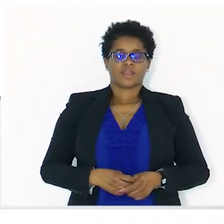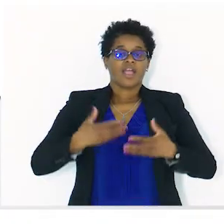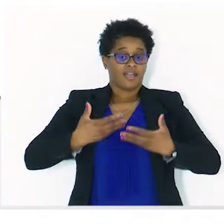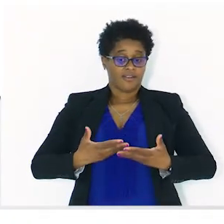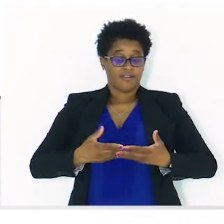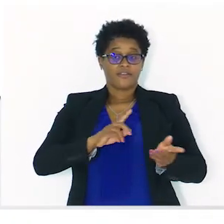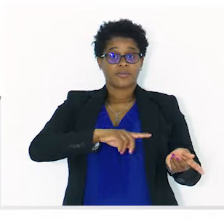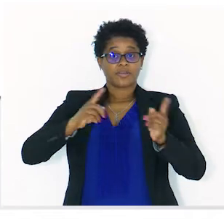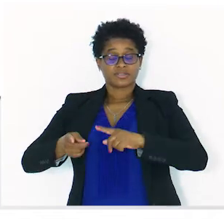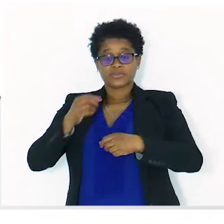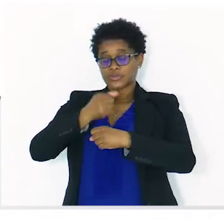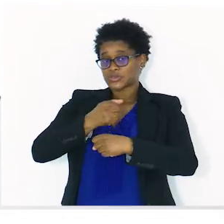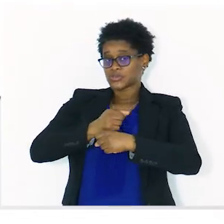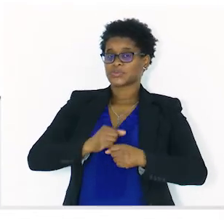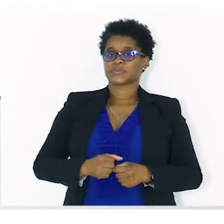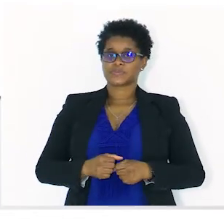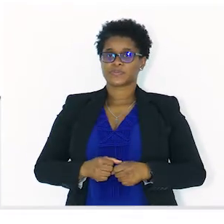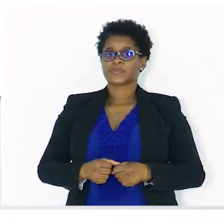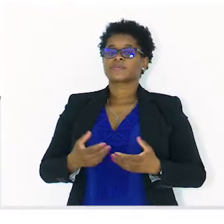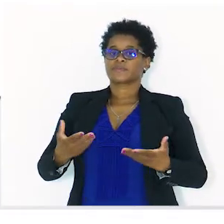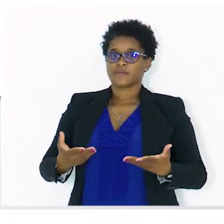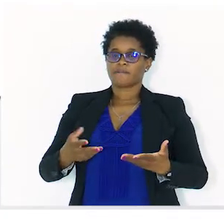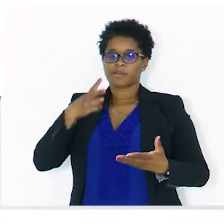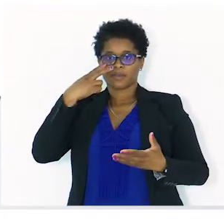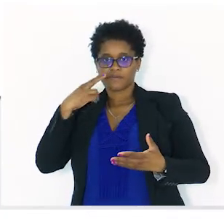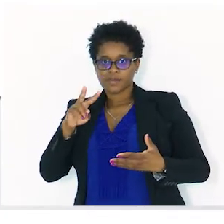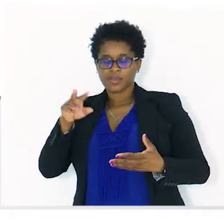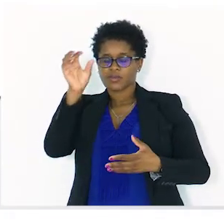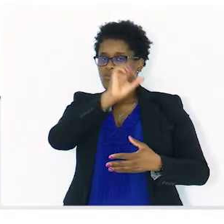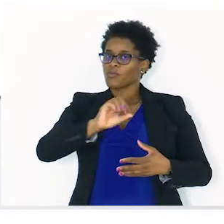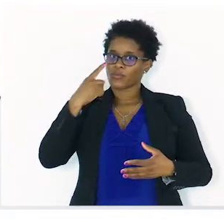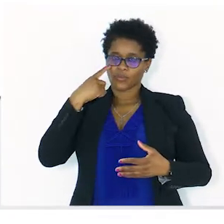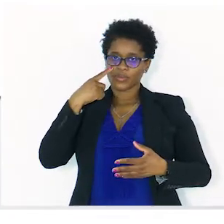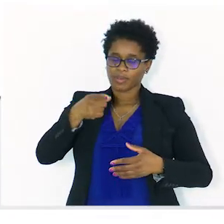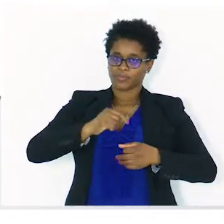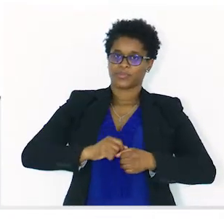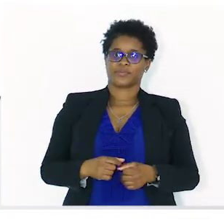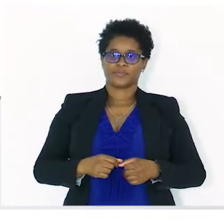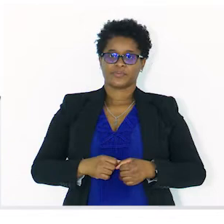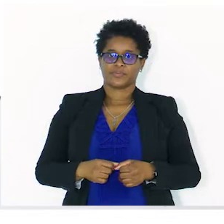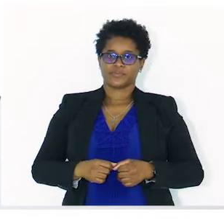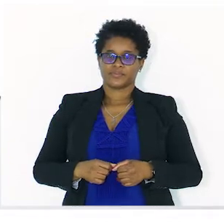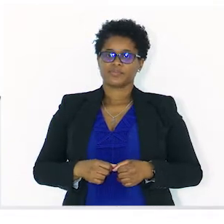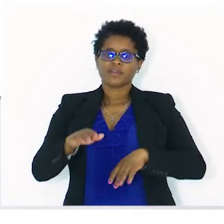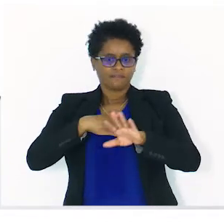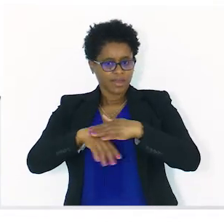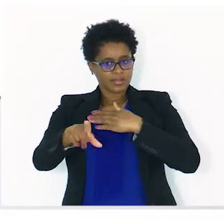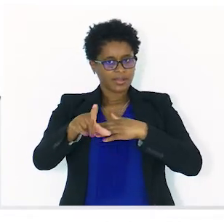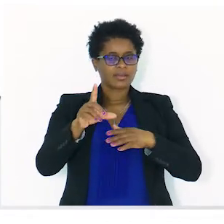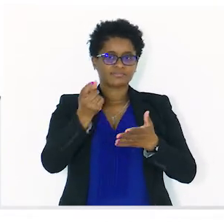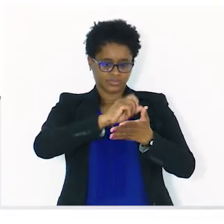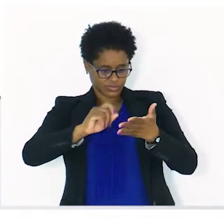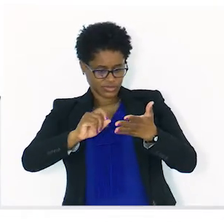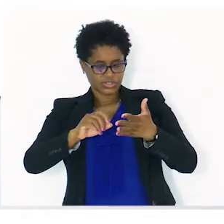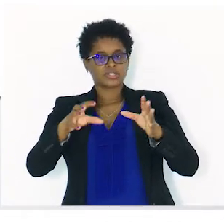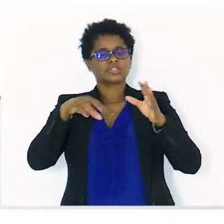Agora passemos ao exercício para testar o vosso conhecimento. Faça a legenda da seguinte